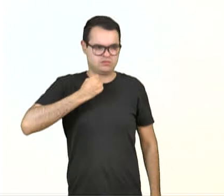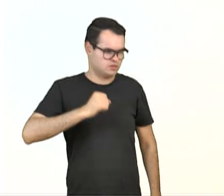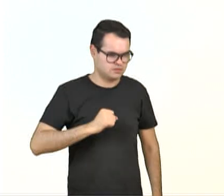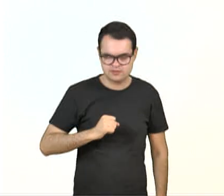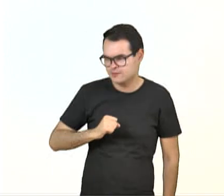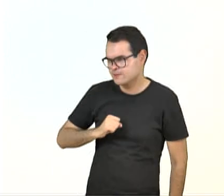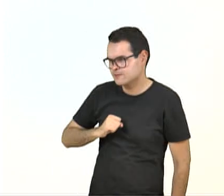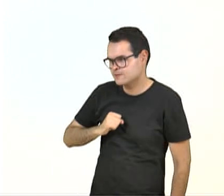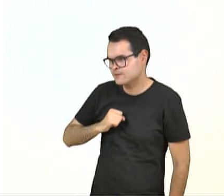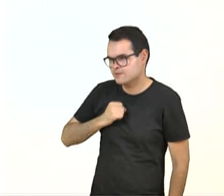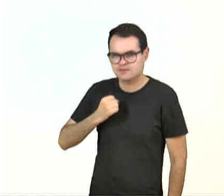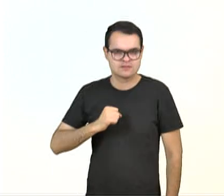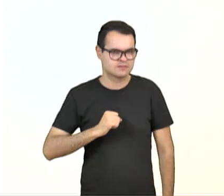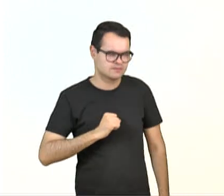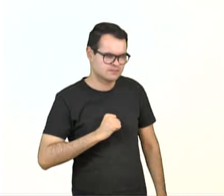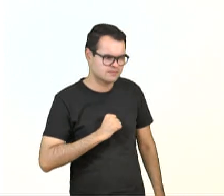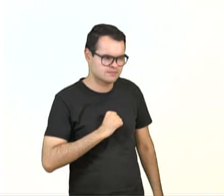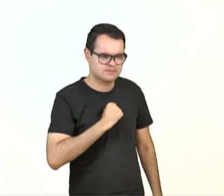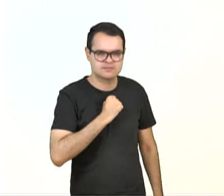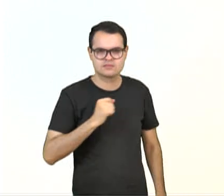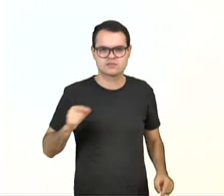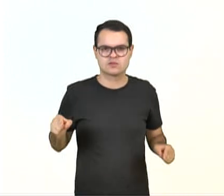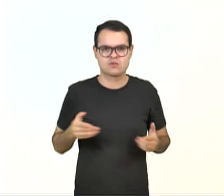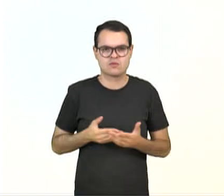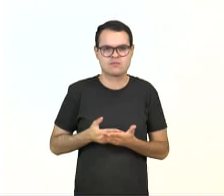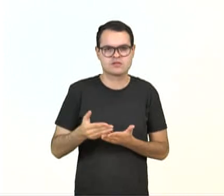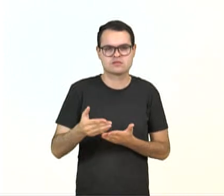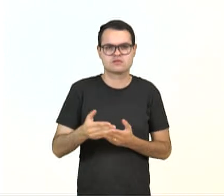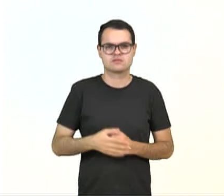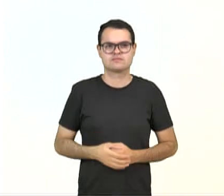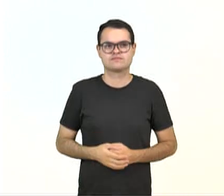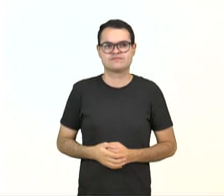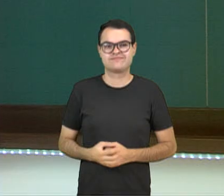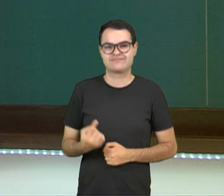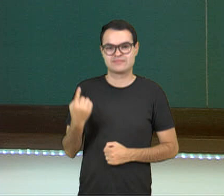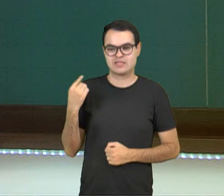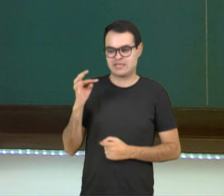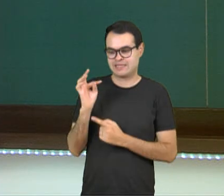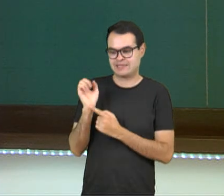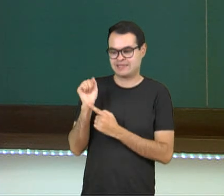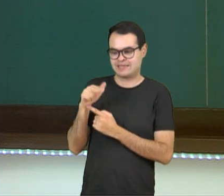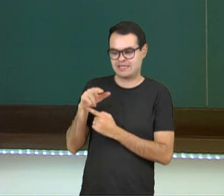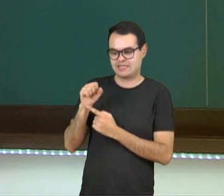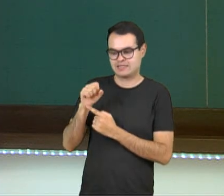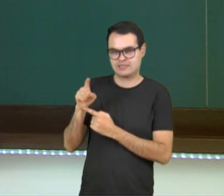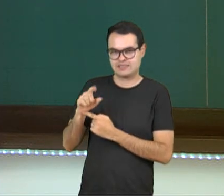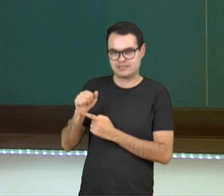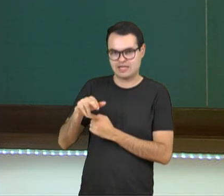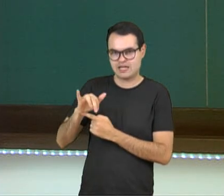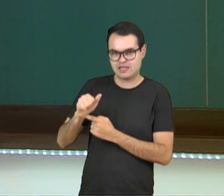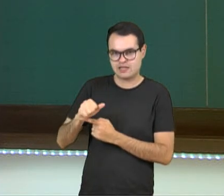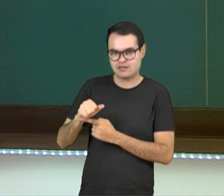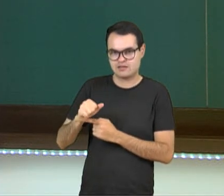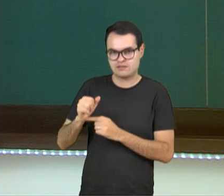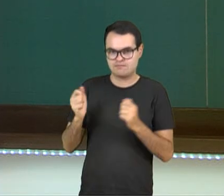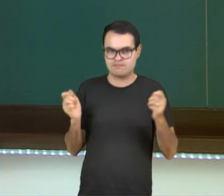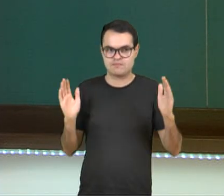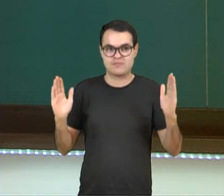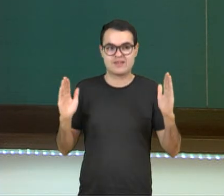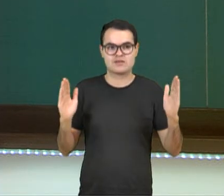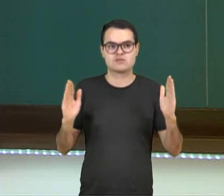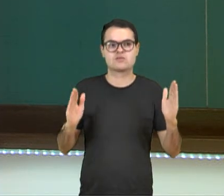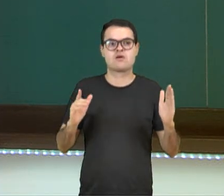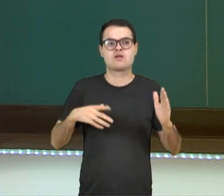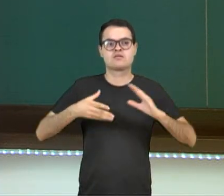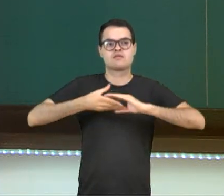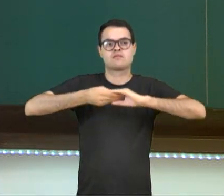etnias. Em 6 de abril de 1994, a Tanzânia intermediou um acordo de paz.